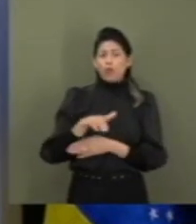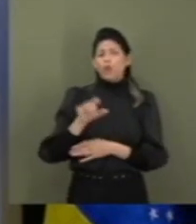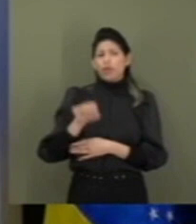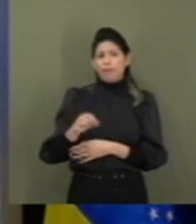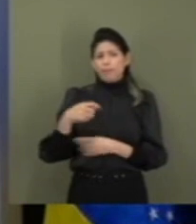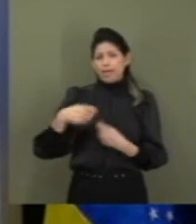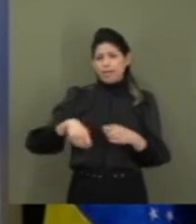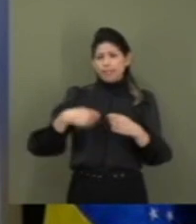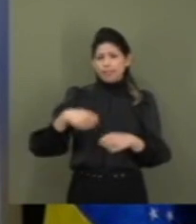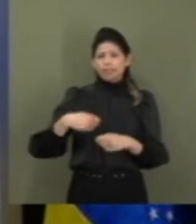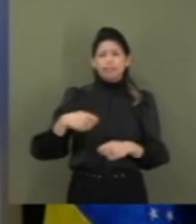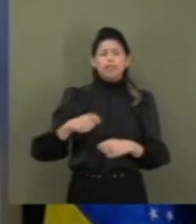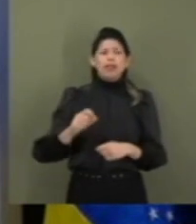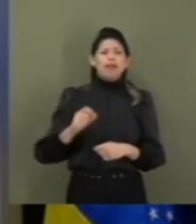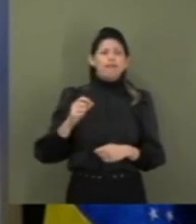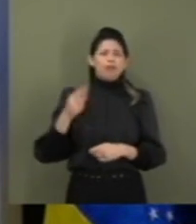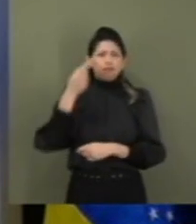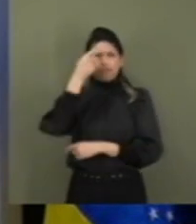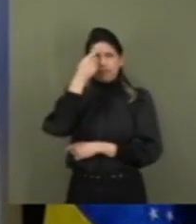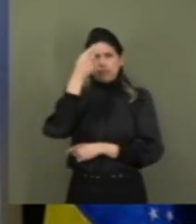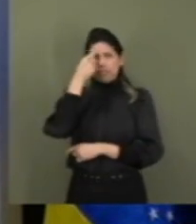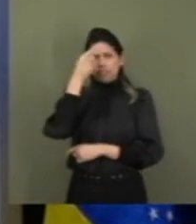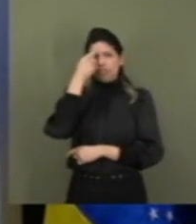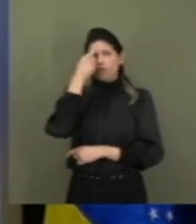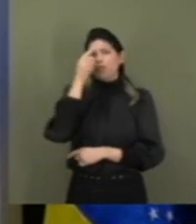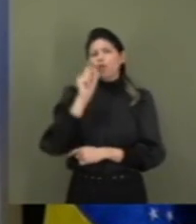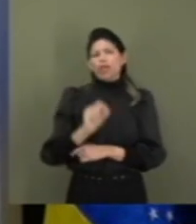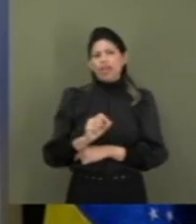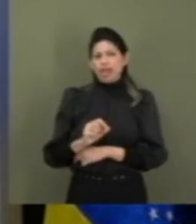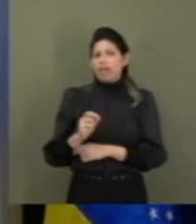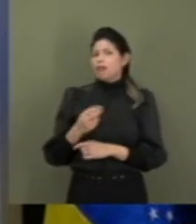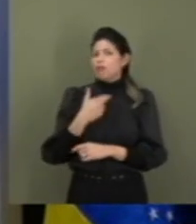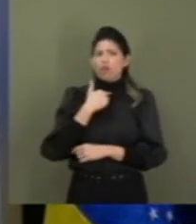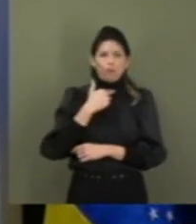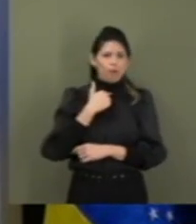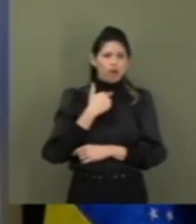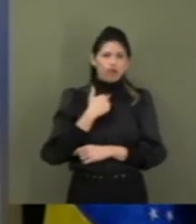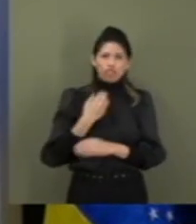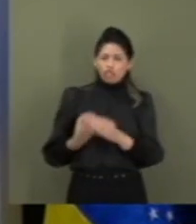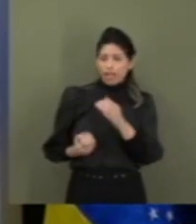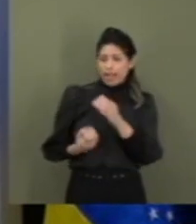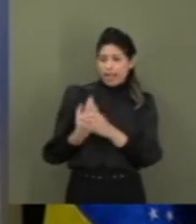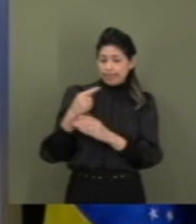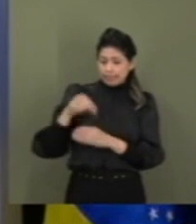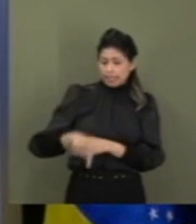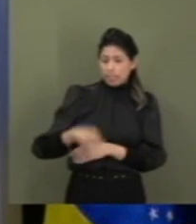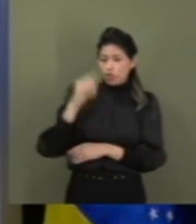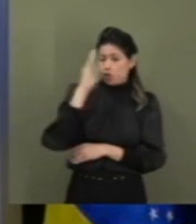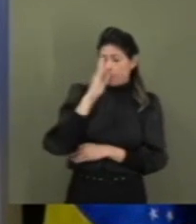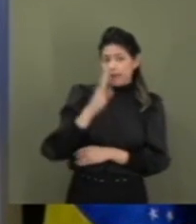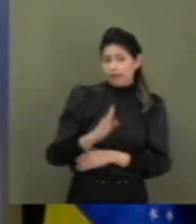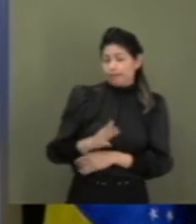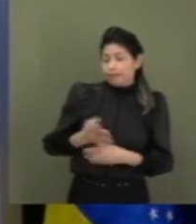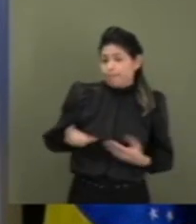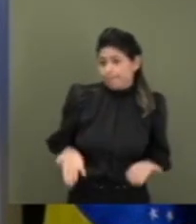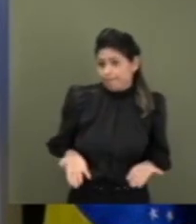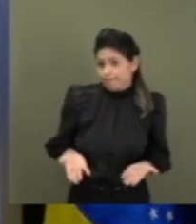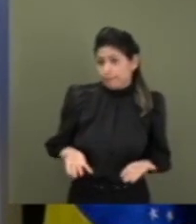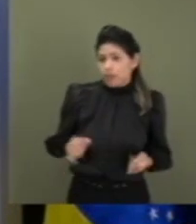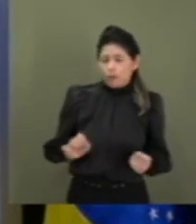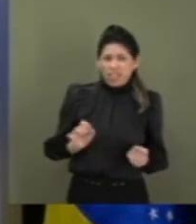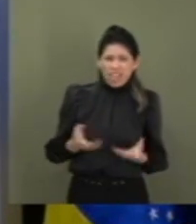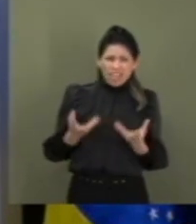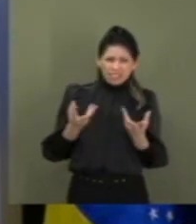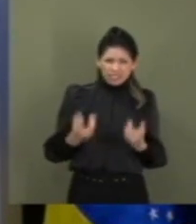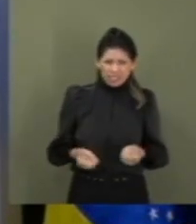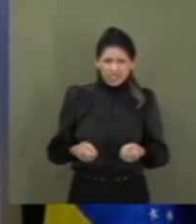saudável pluralidade de ideias já não pode mais existir no Brasil, isso é um fato. Só é permitida